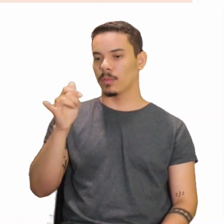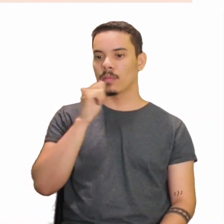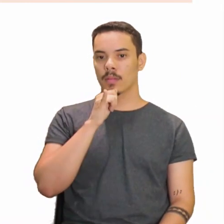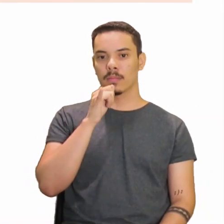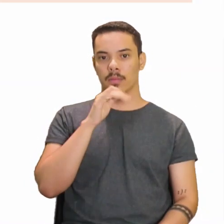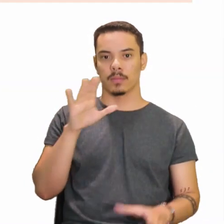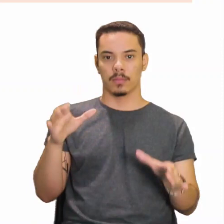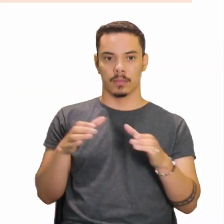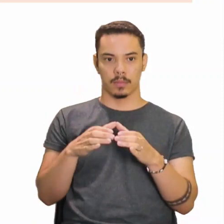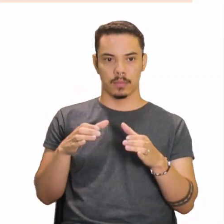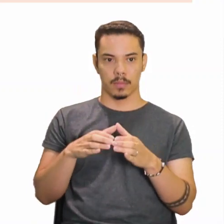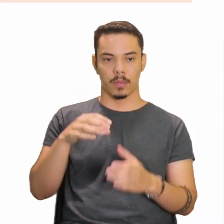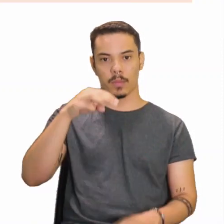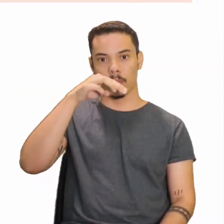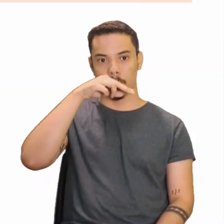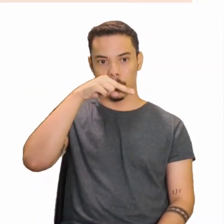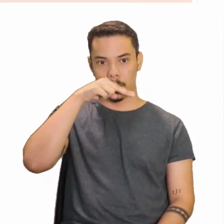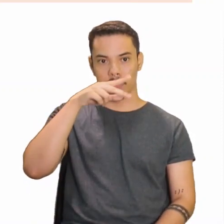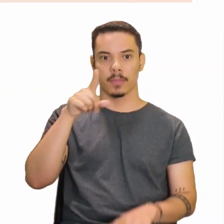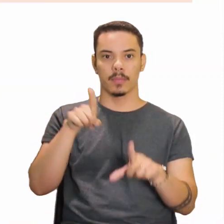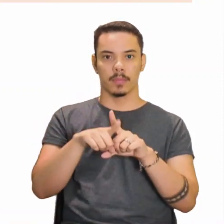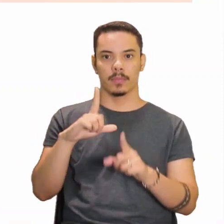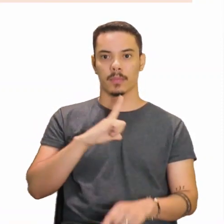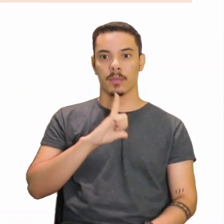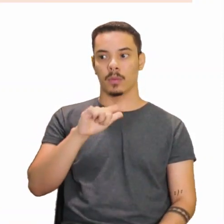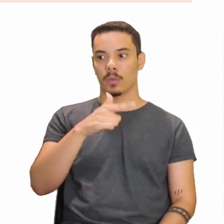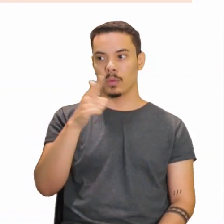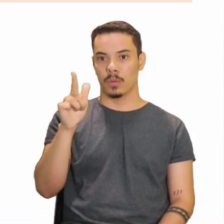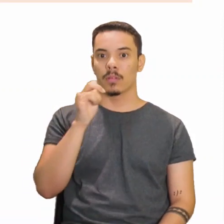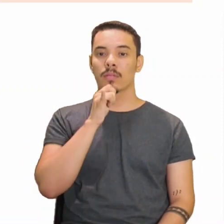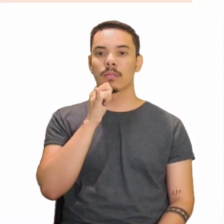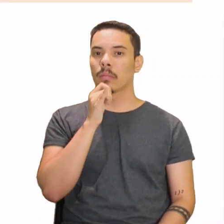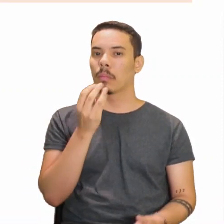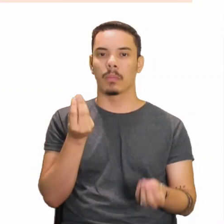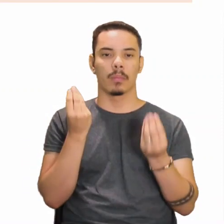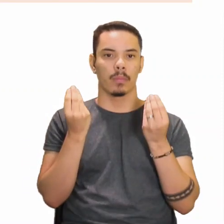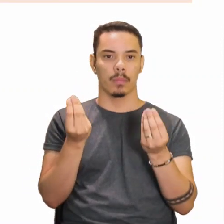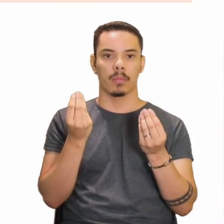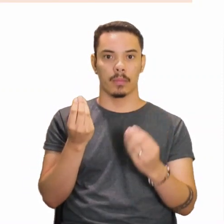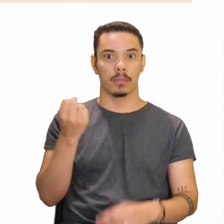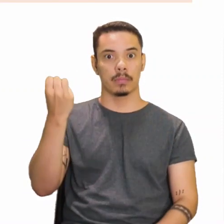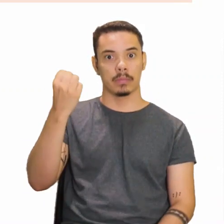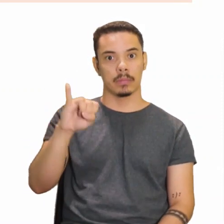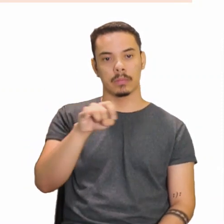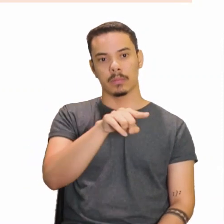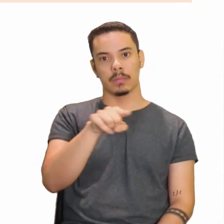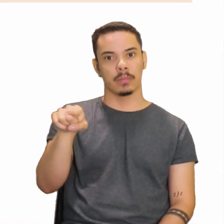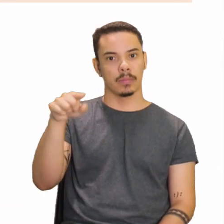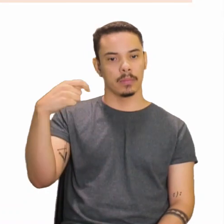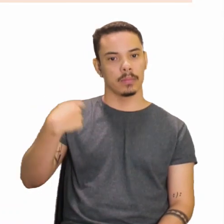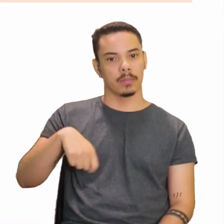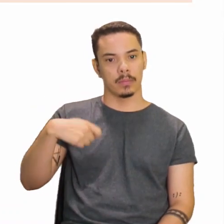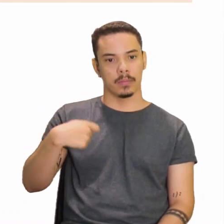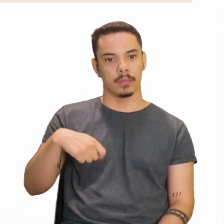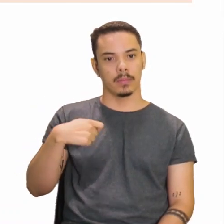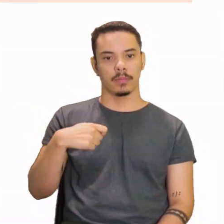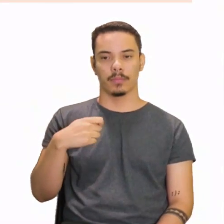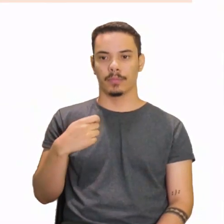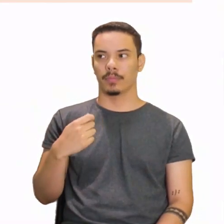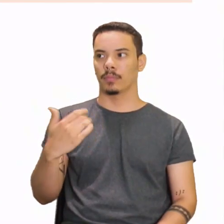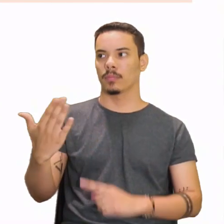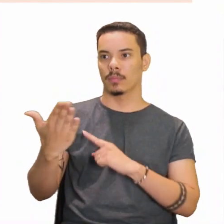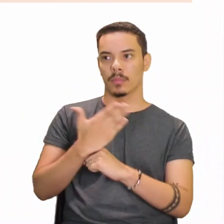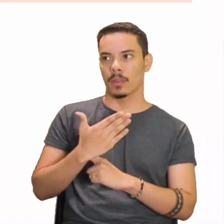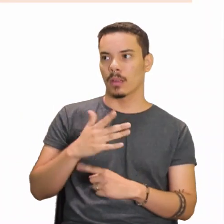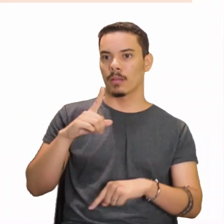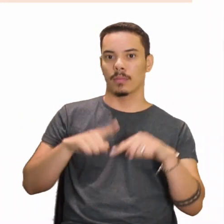Turma da Mônica e aqui temos este exemplo. Para quê? Para caso você aí precise, né, de um recurso para